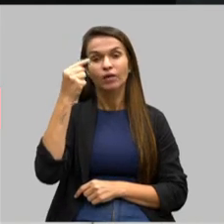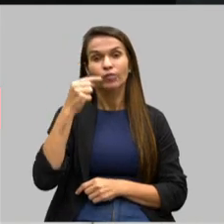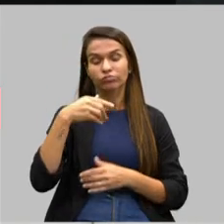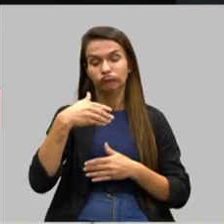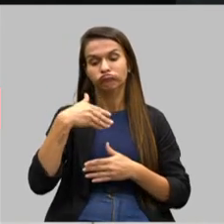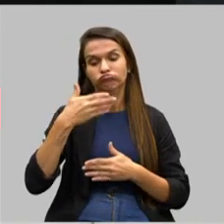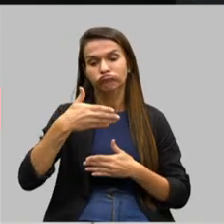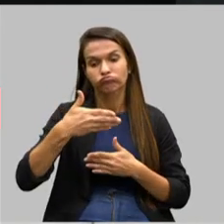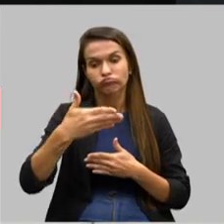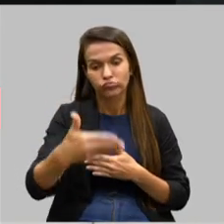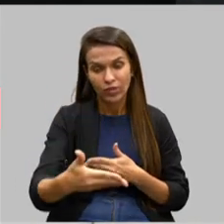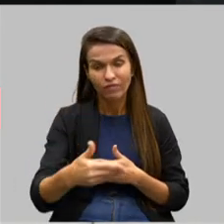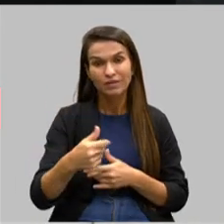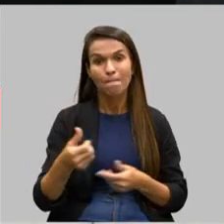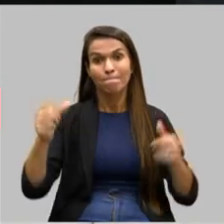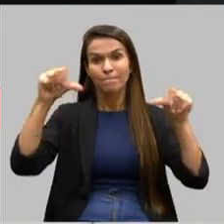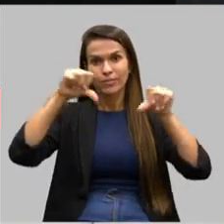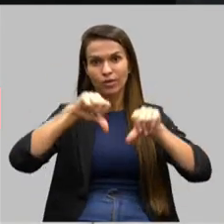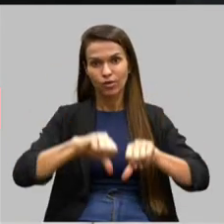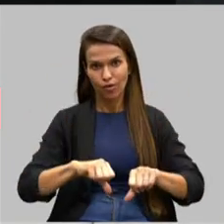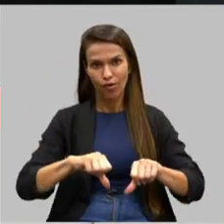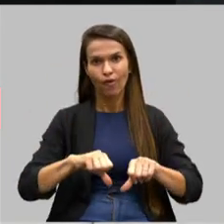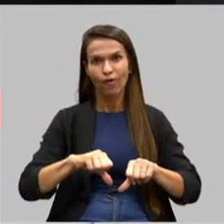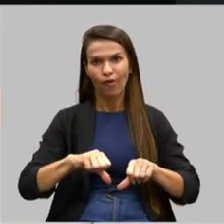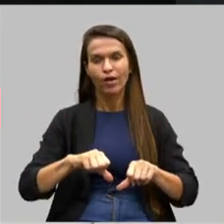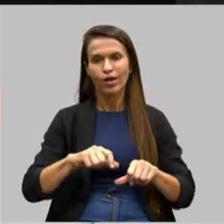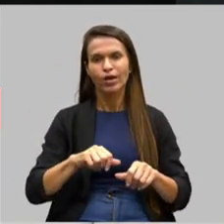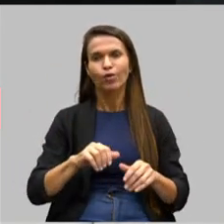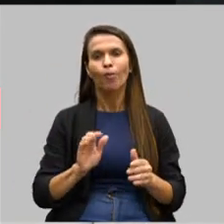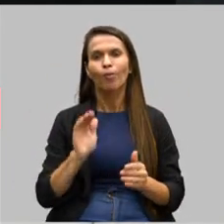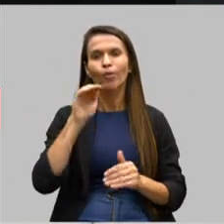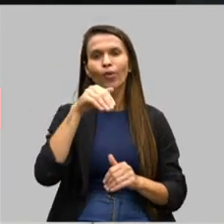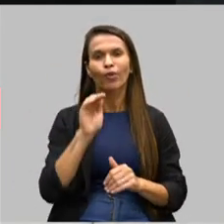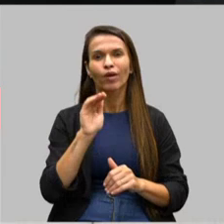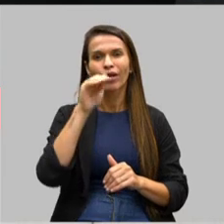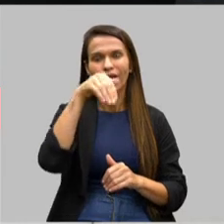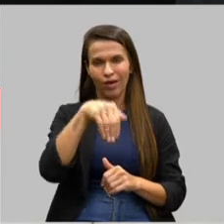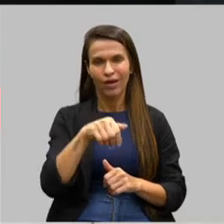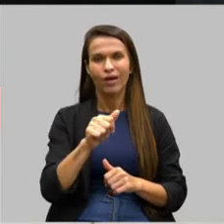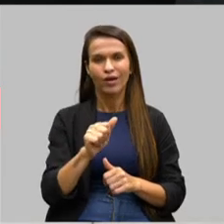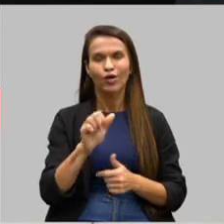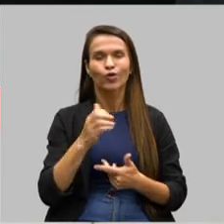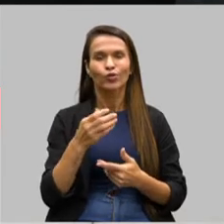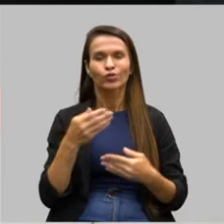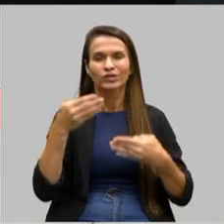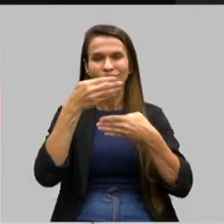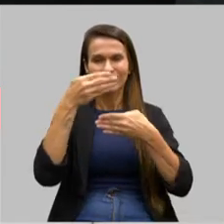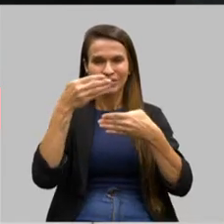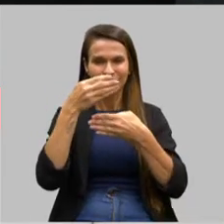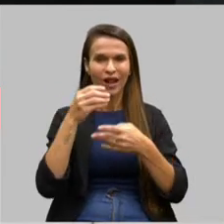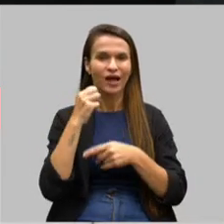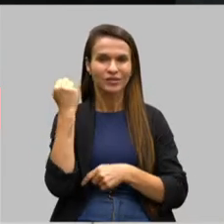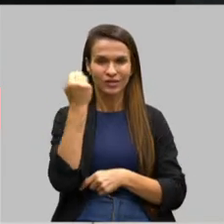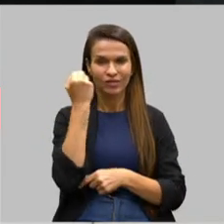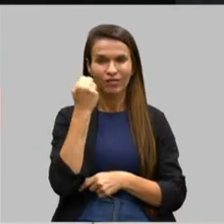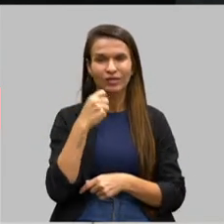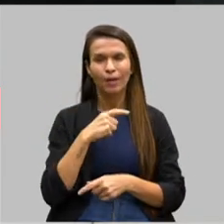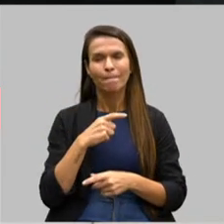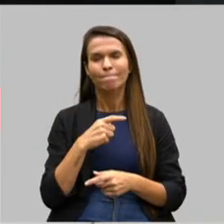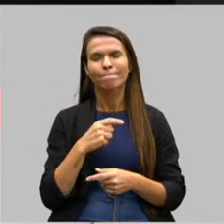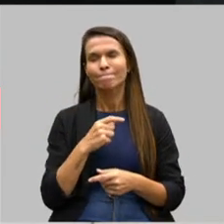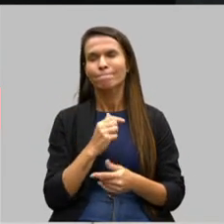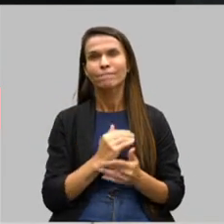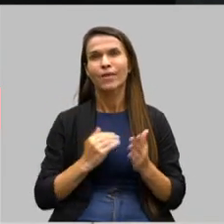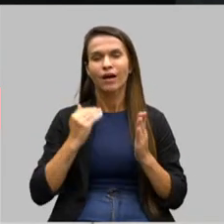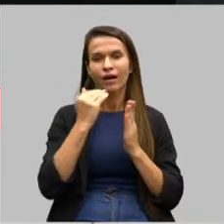frente vão ser pior. Eu pulei os slides dos extremos. Nós vamos ter maior número de chuvas extremas, maior